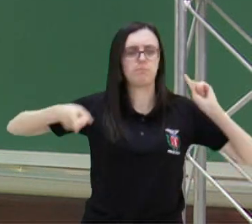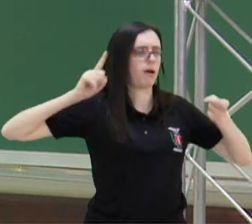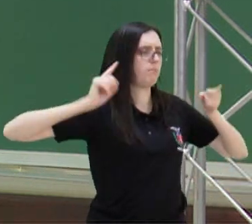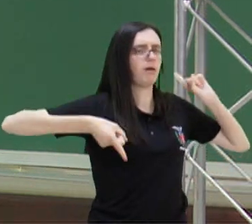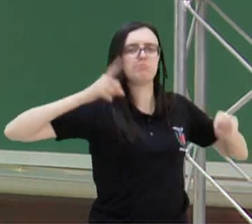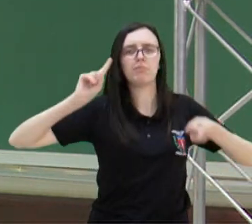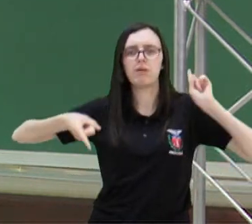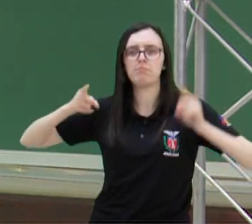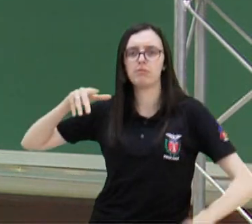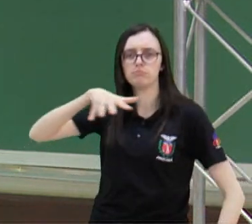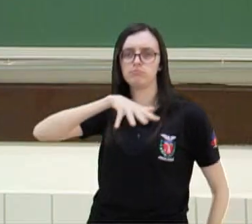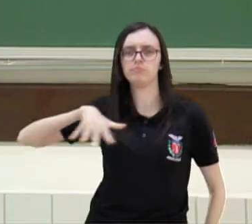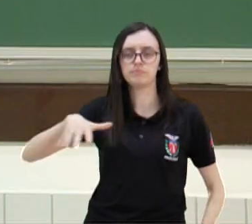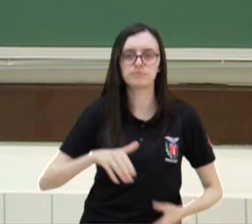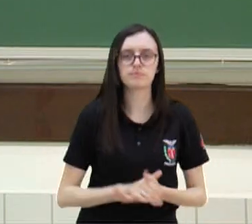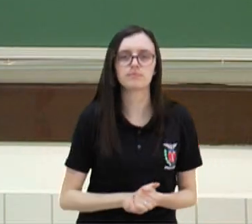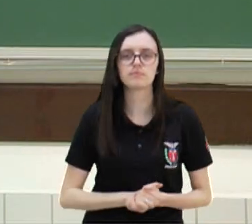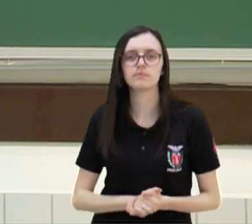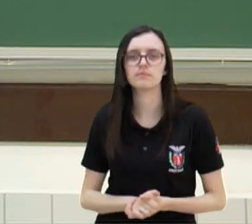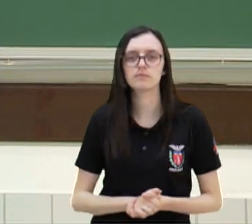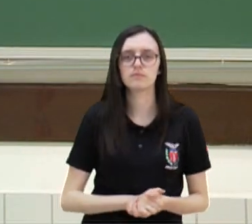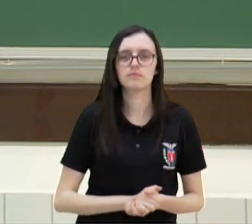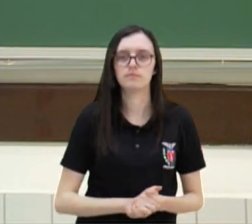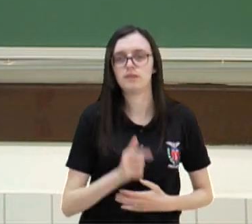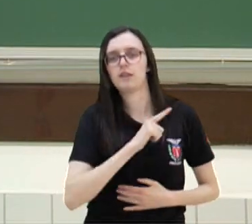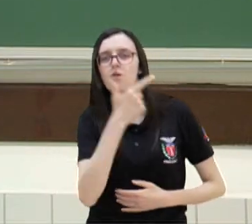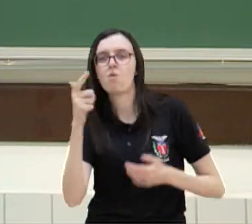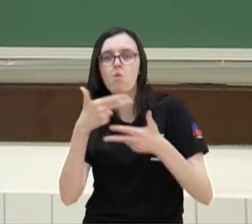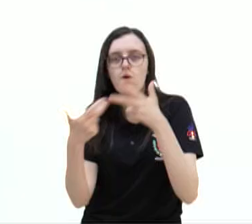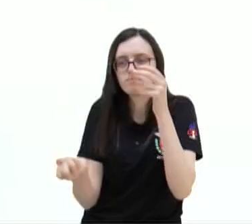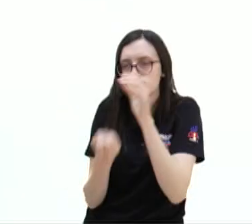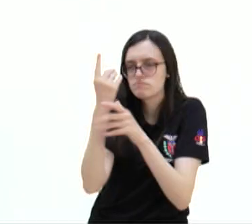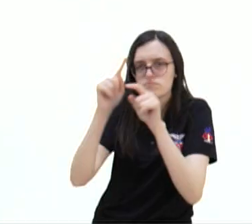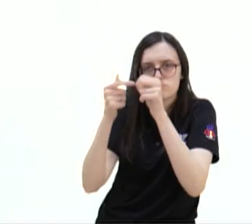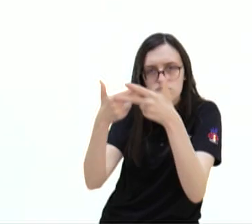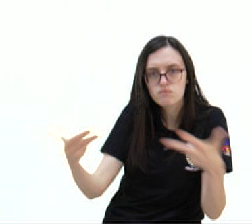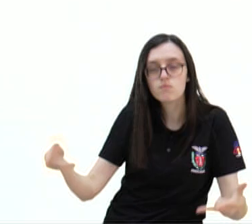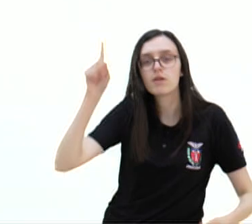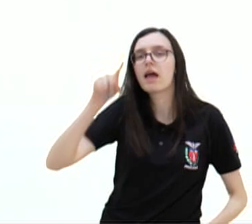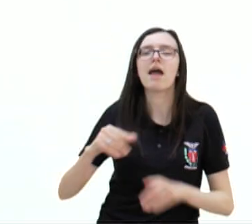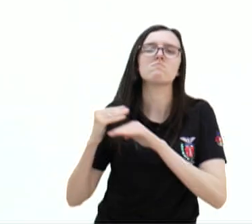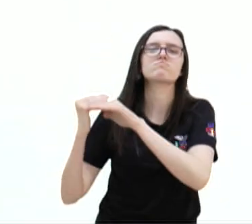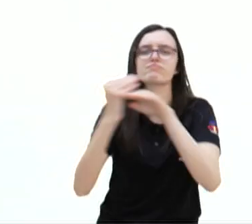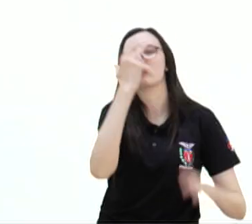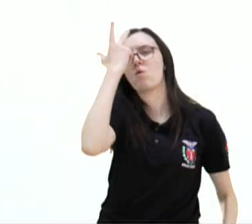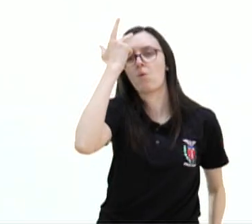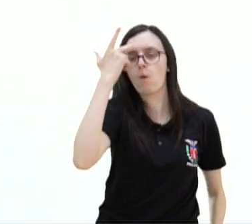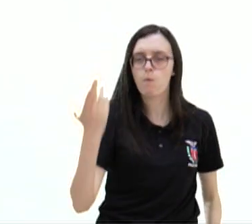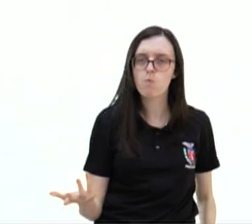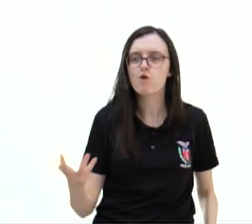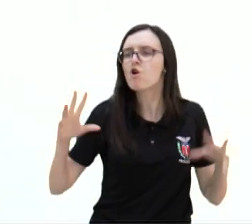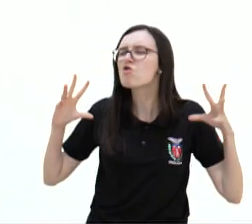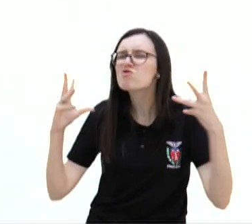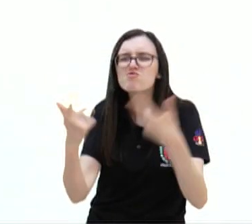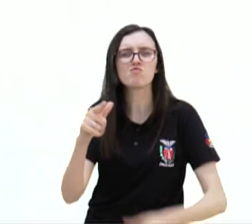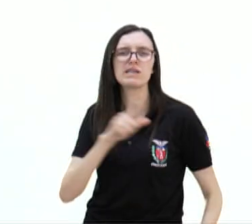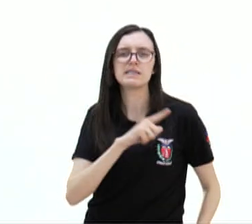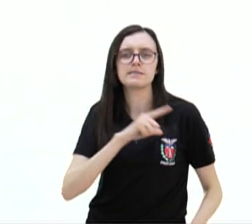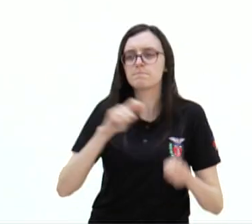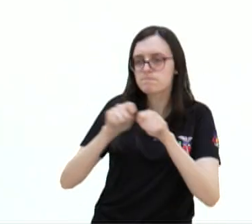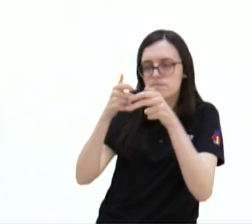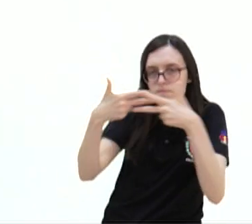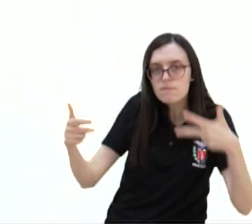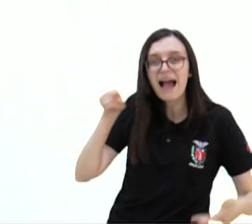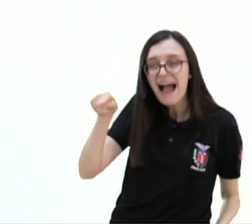aquela comunidade pequena. Os bens produzidos eram comuns a todos. Então, tudo que era produzido